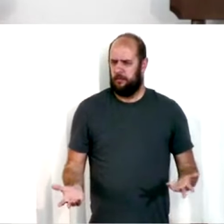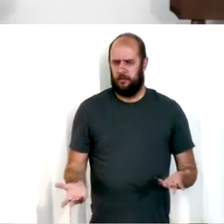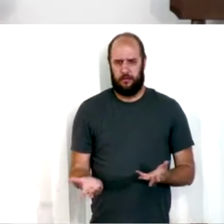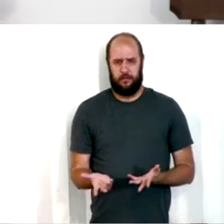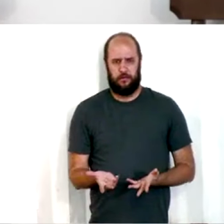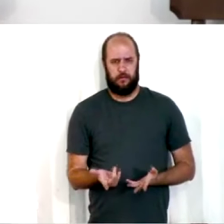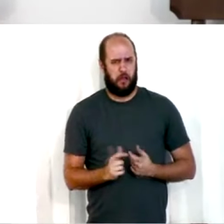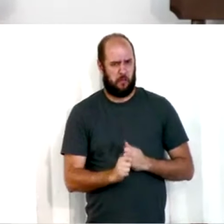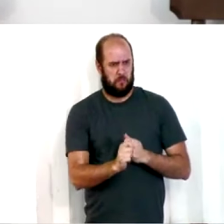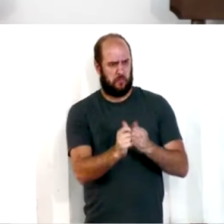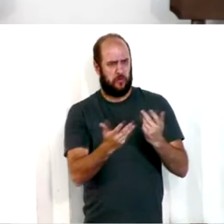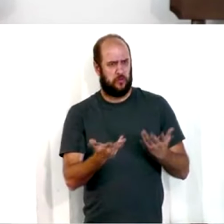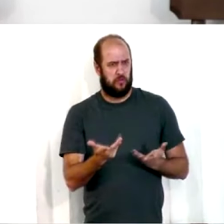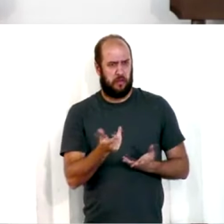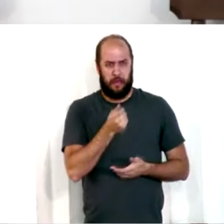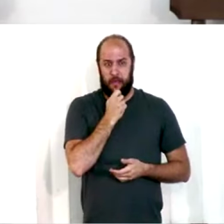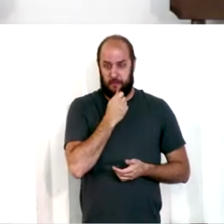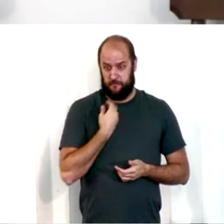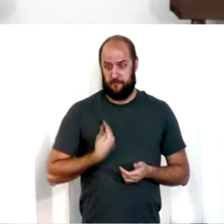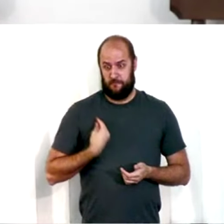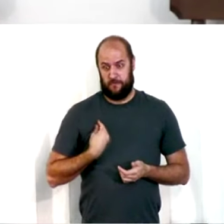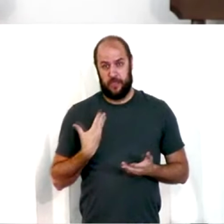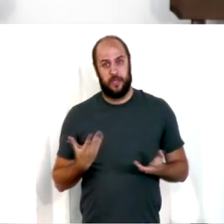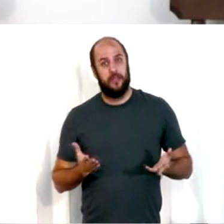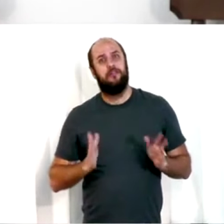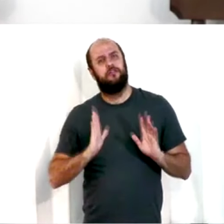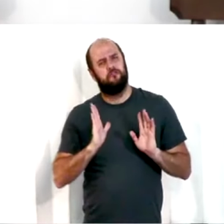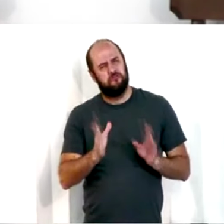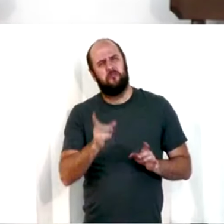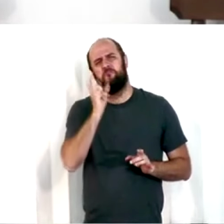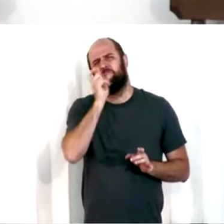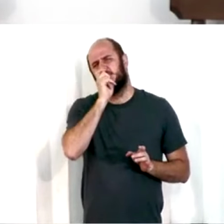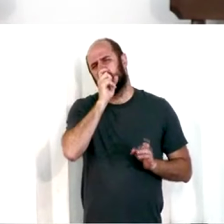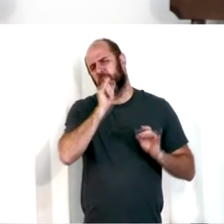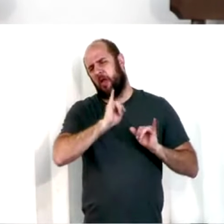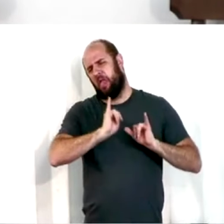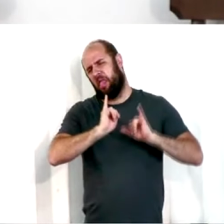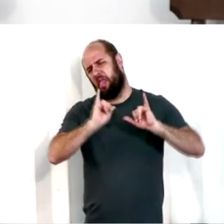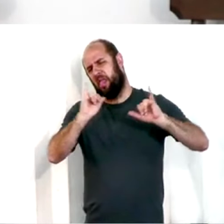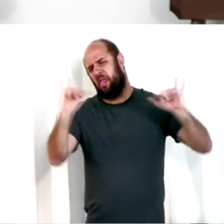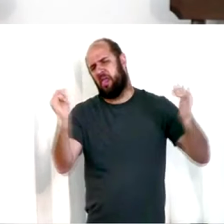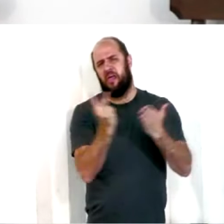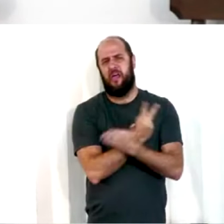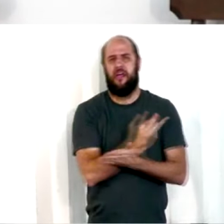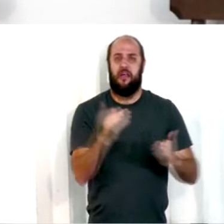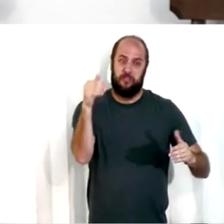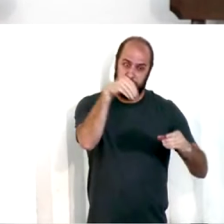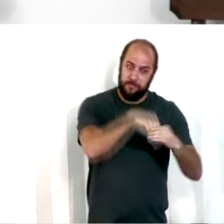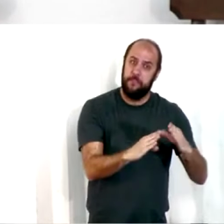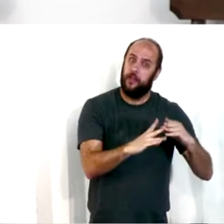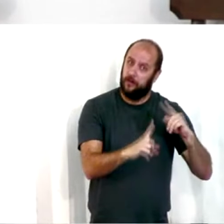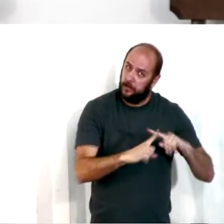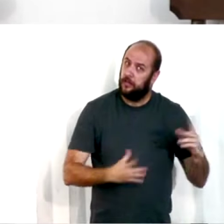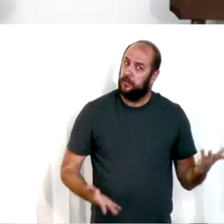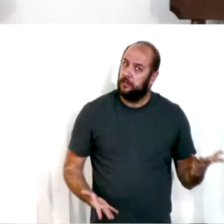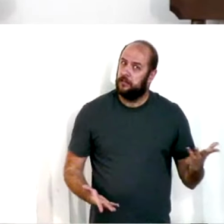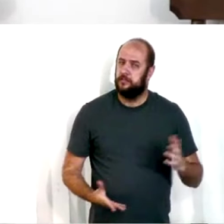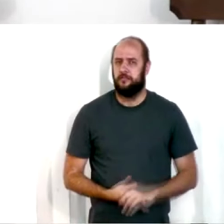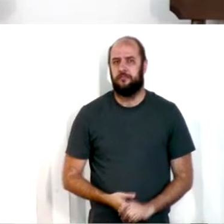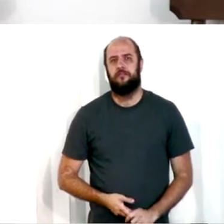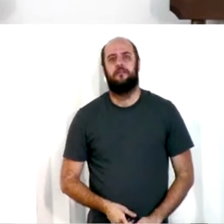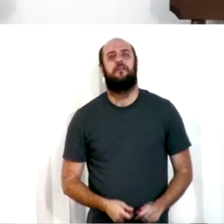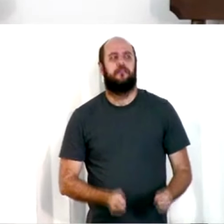apóstolos não estavam nem no túmulo ainda, e a gente já tinha vários e vários ensinos errados nas igrejas. E os apóstolos